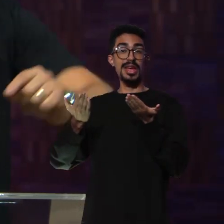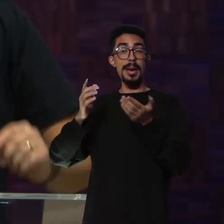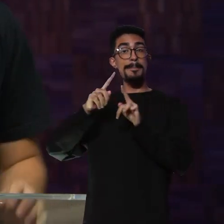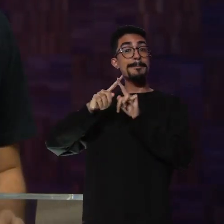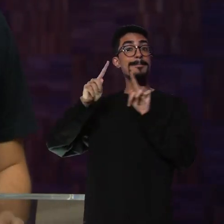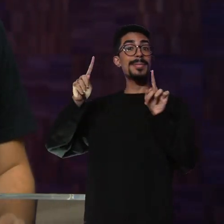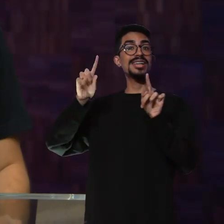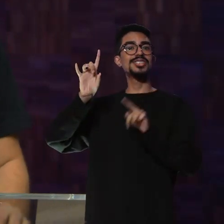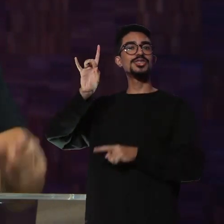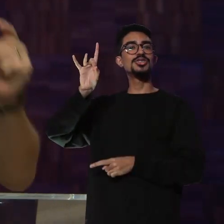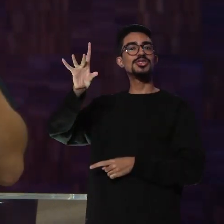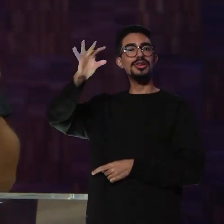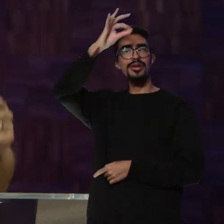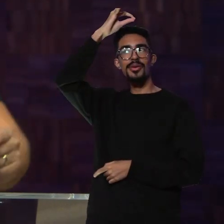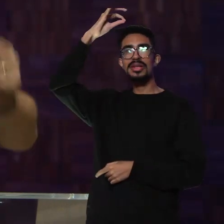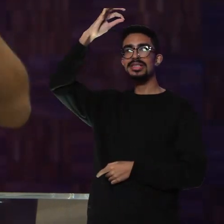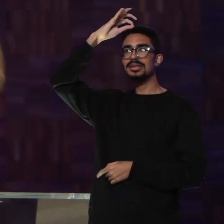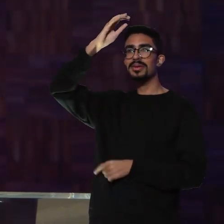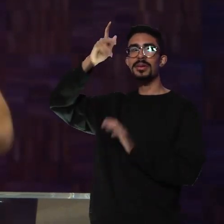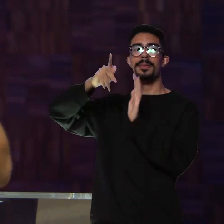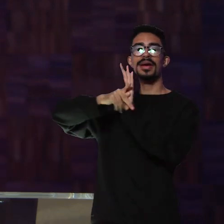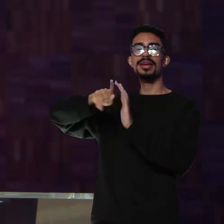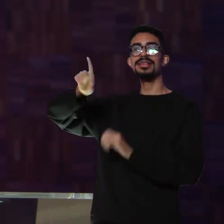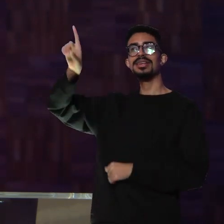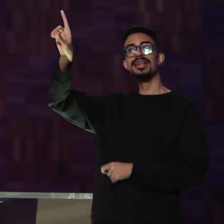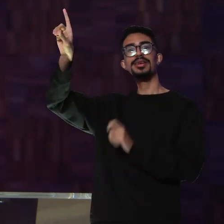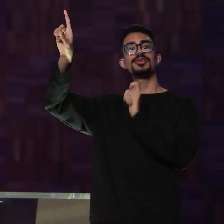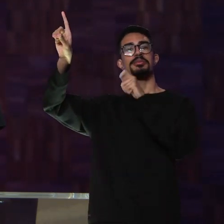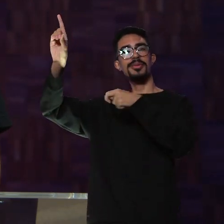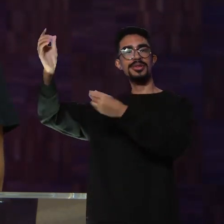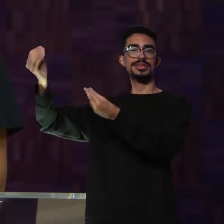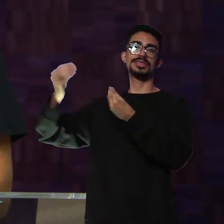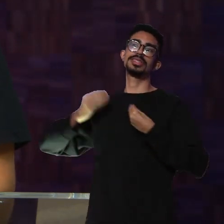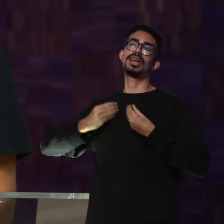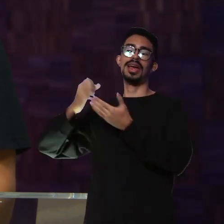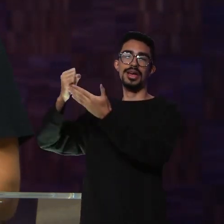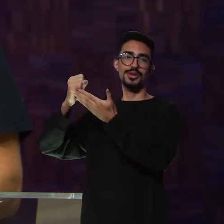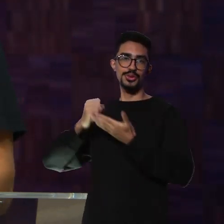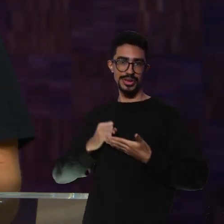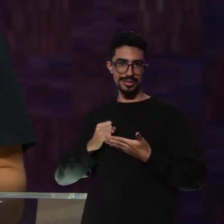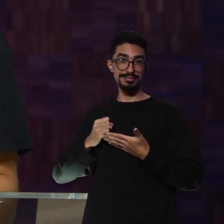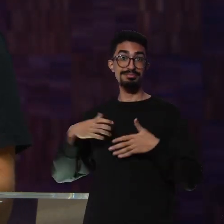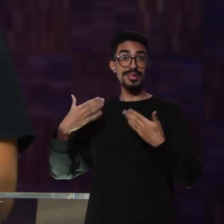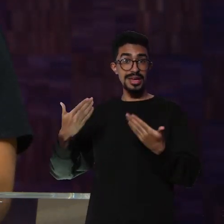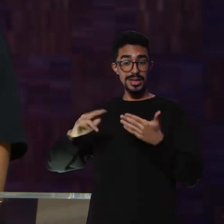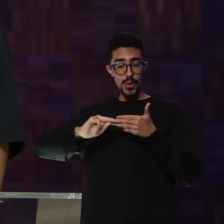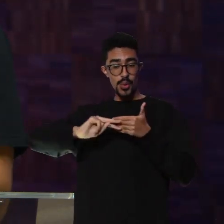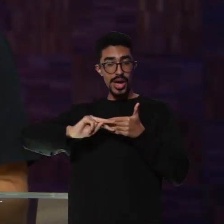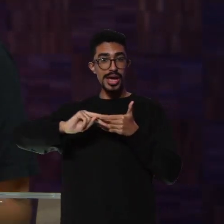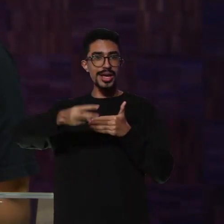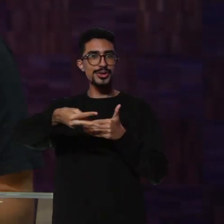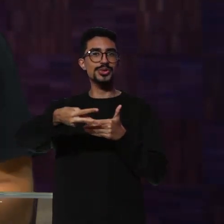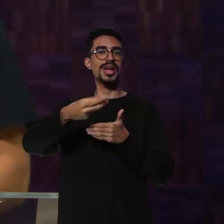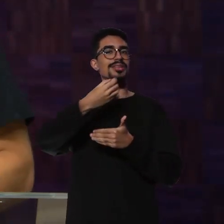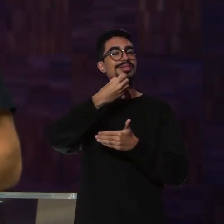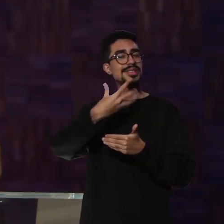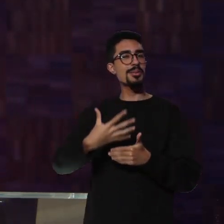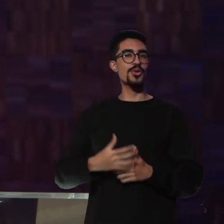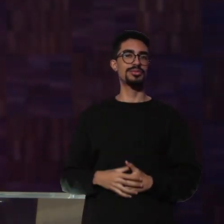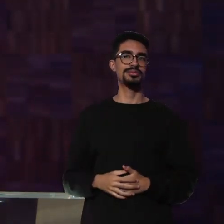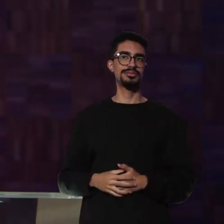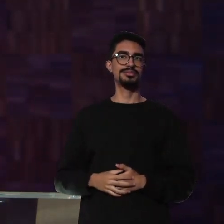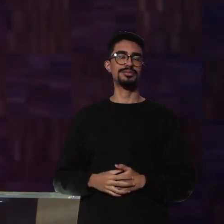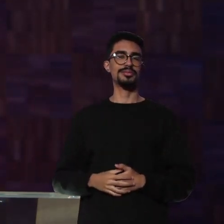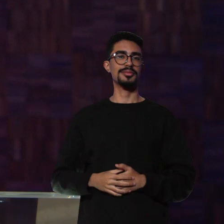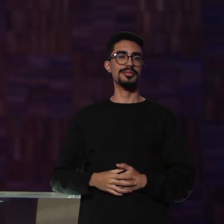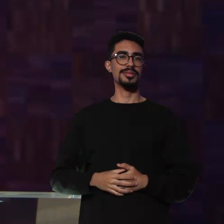Santo de Deus pode dar. E nos ajuda a tomarmos decisões corretas. Porque decidir entre uma coisa boa e uma coisa ruim é fácil. Agora,